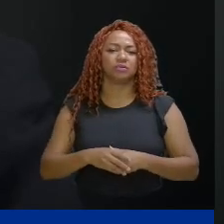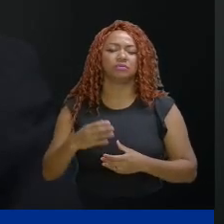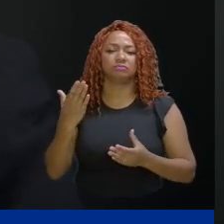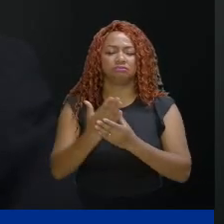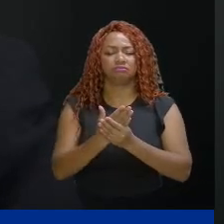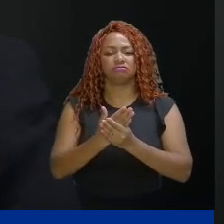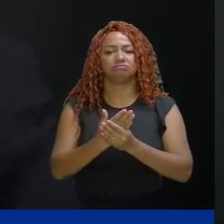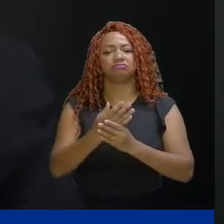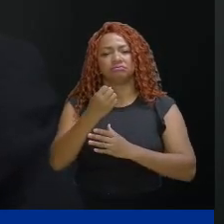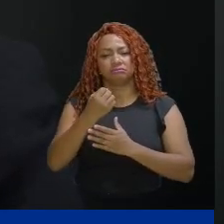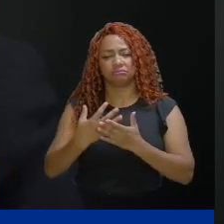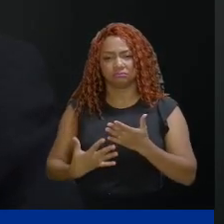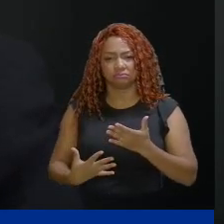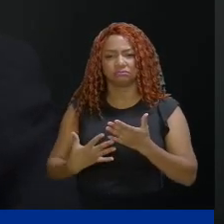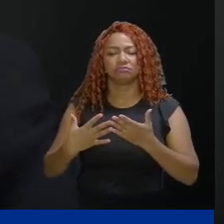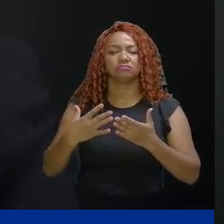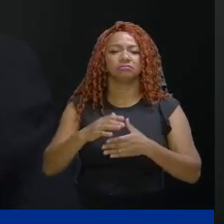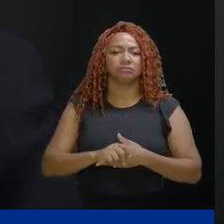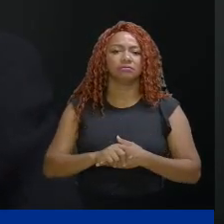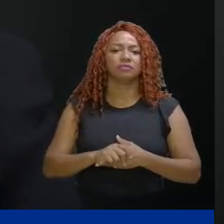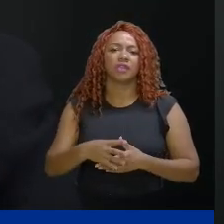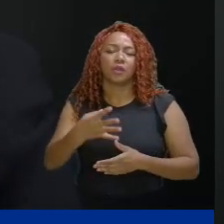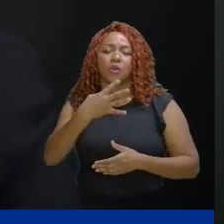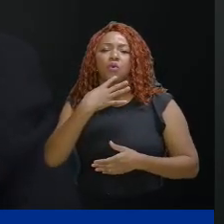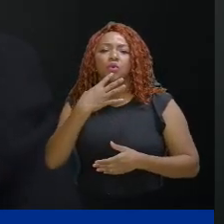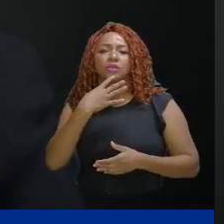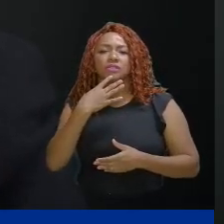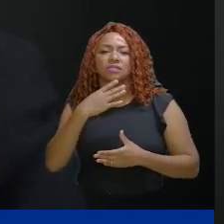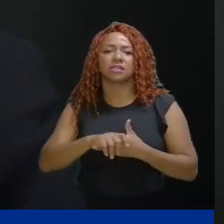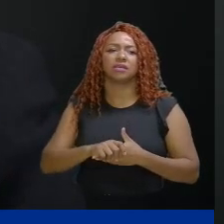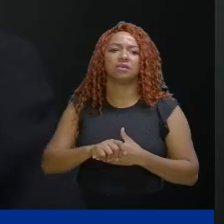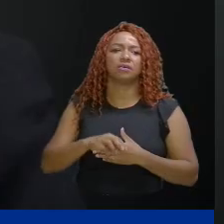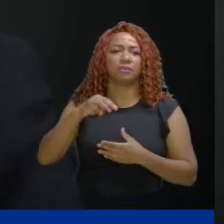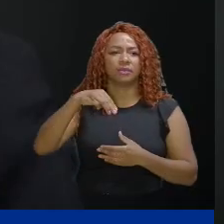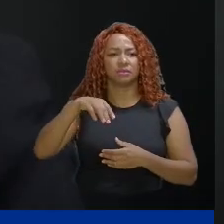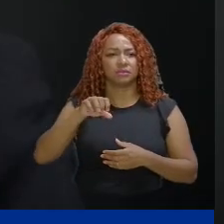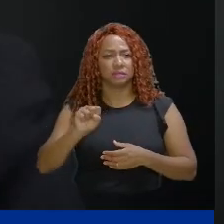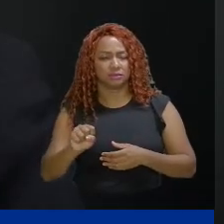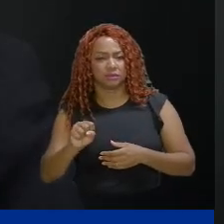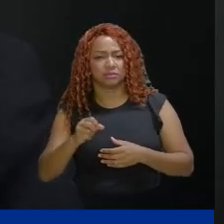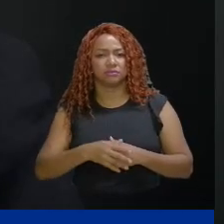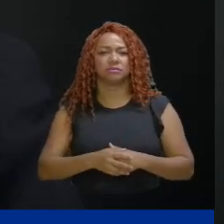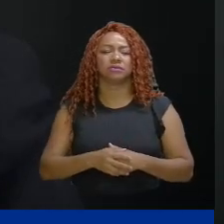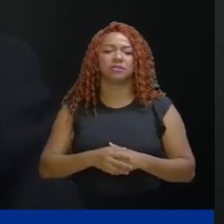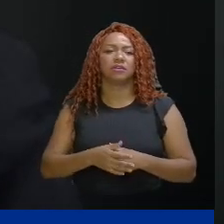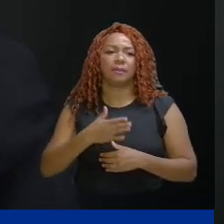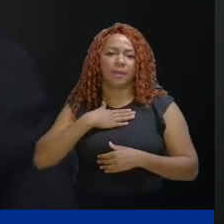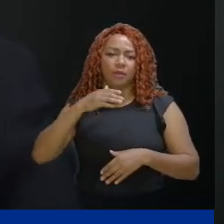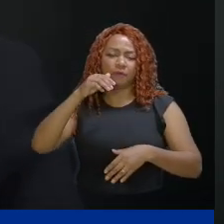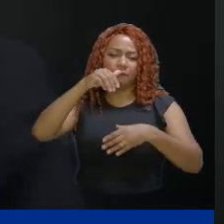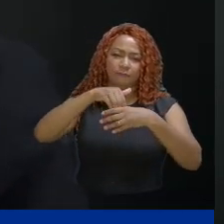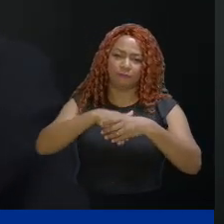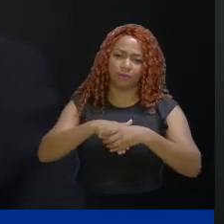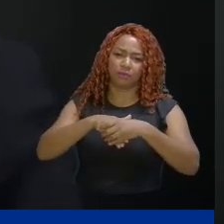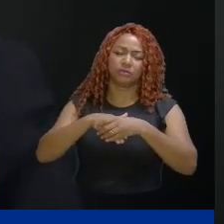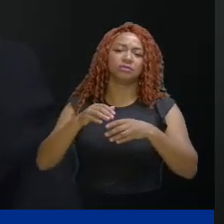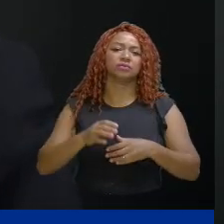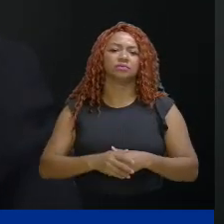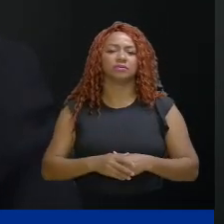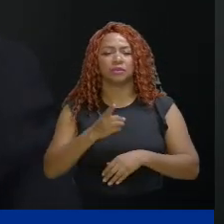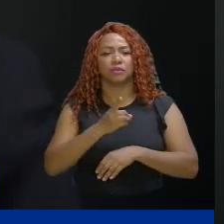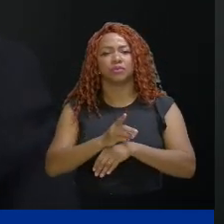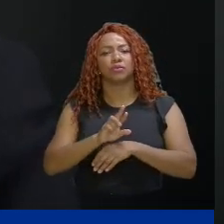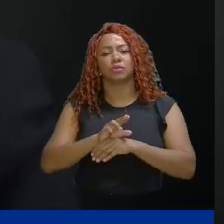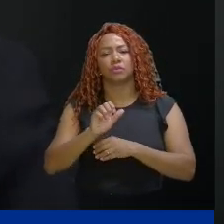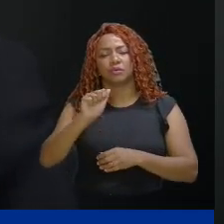os embargos, dando efeitos infringentes para conhecer o MS. Esse é meu voto, como voto do doutor